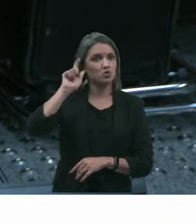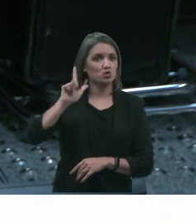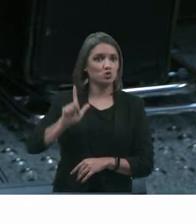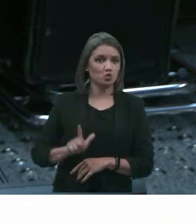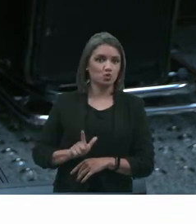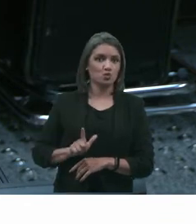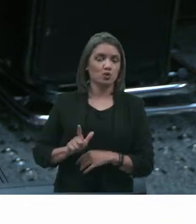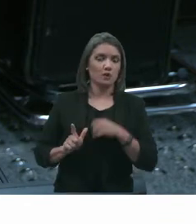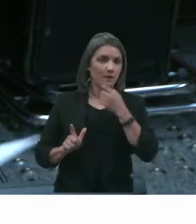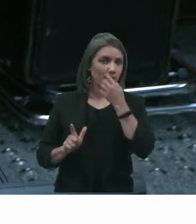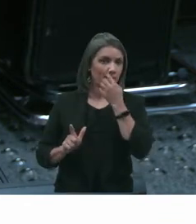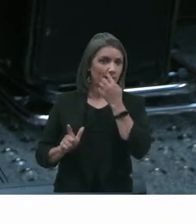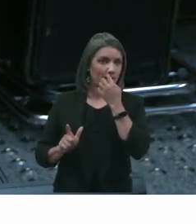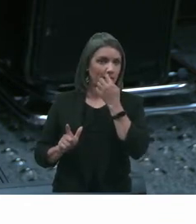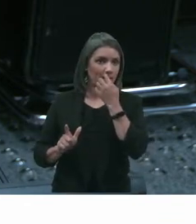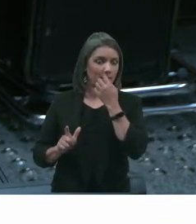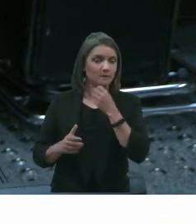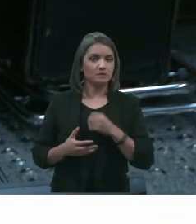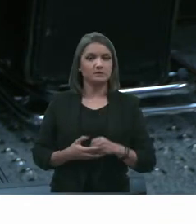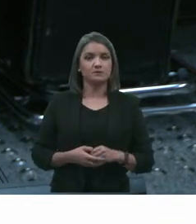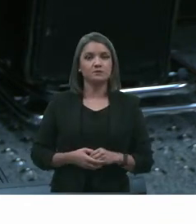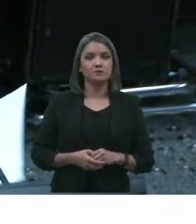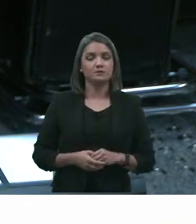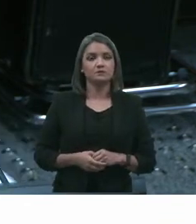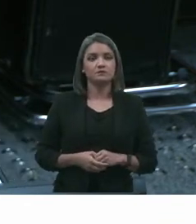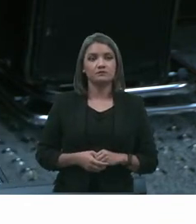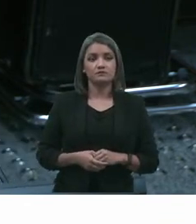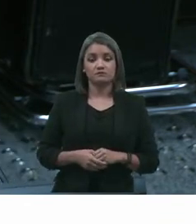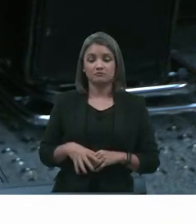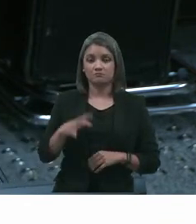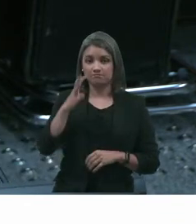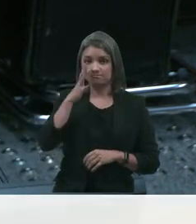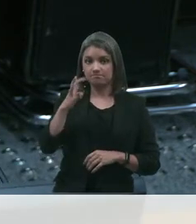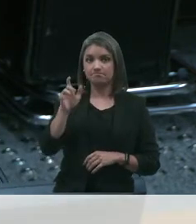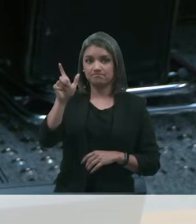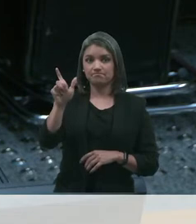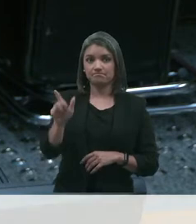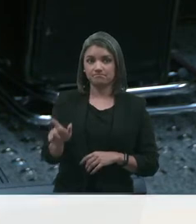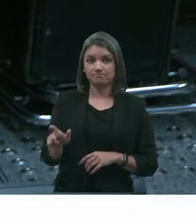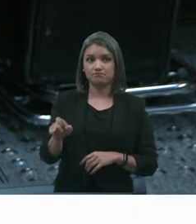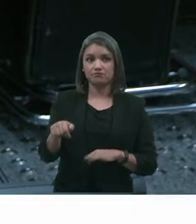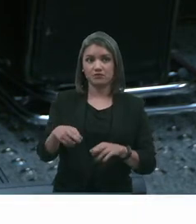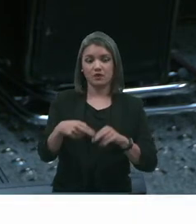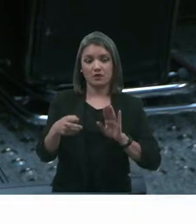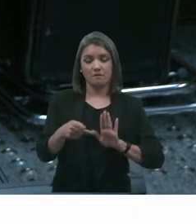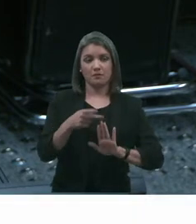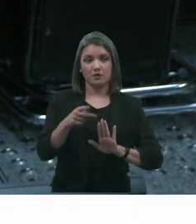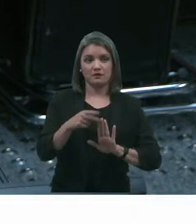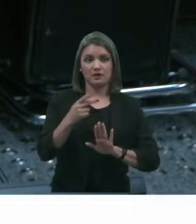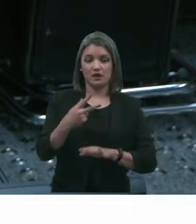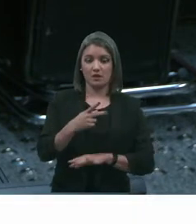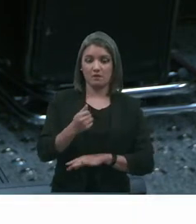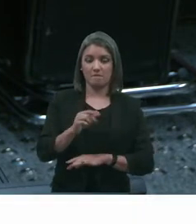E a imputação feita a ele, constante da portaria de instauração do